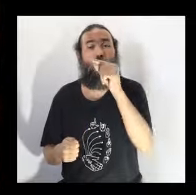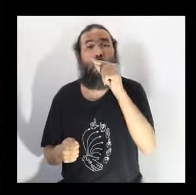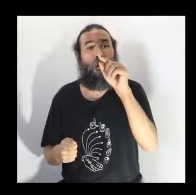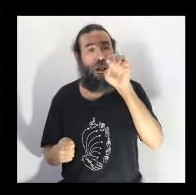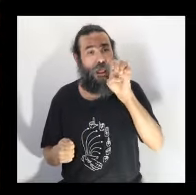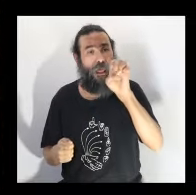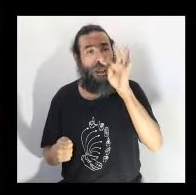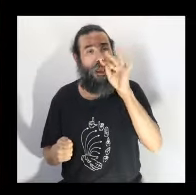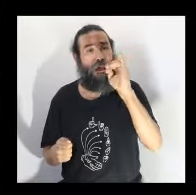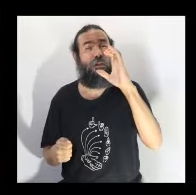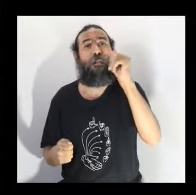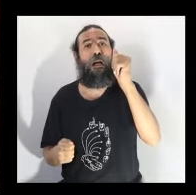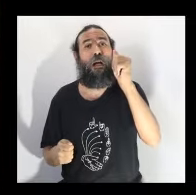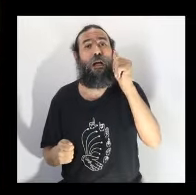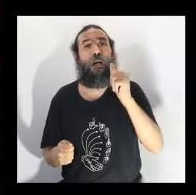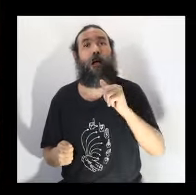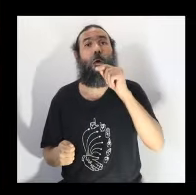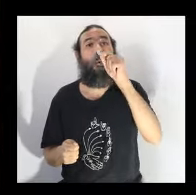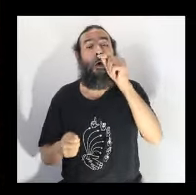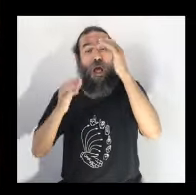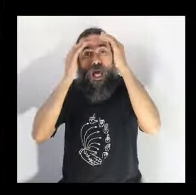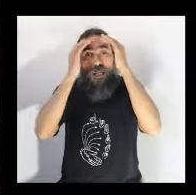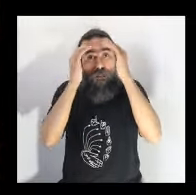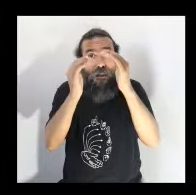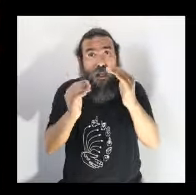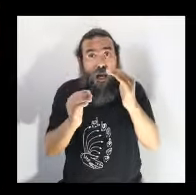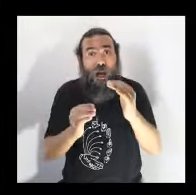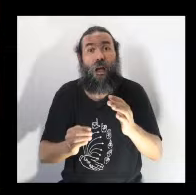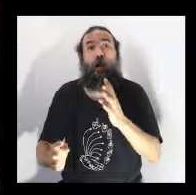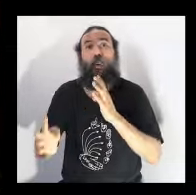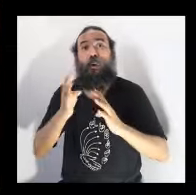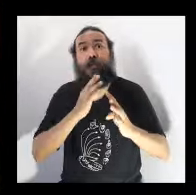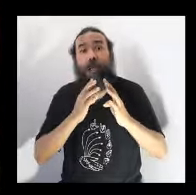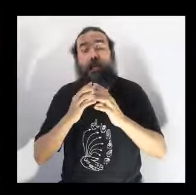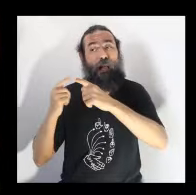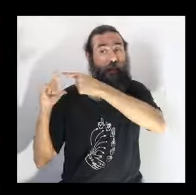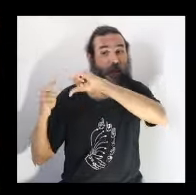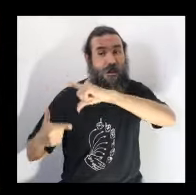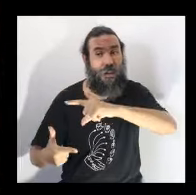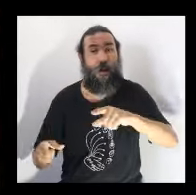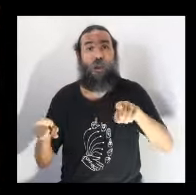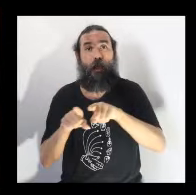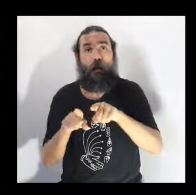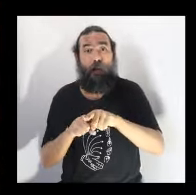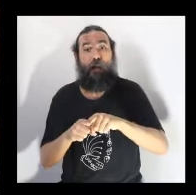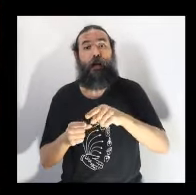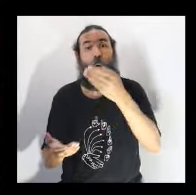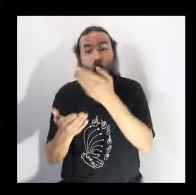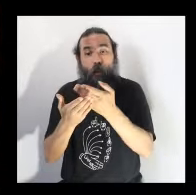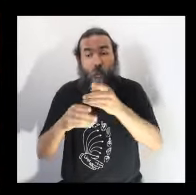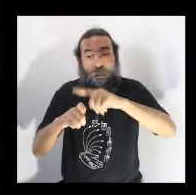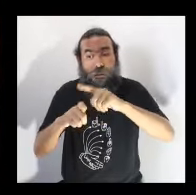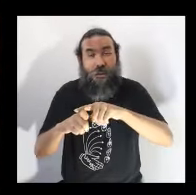ética acadêmico e popular que o saber respeito o outro procurando se integrar que sejam pela